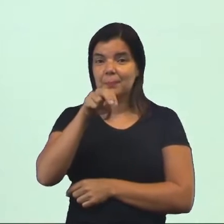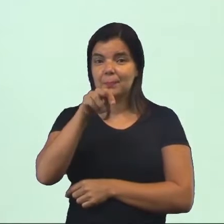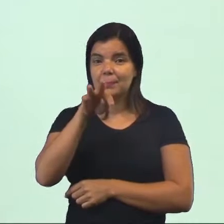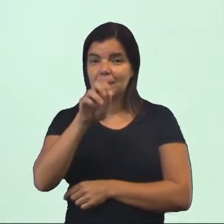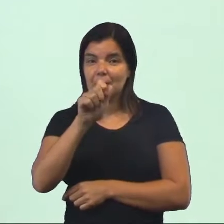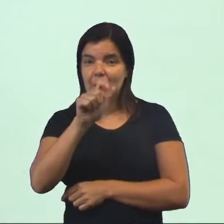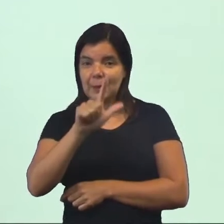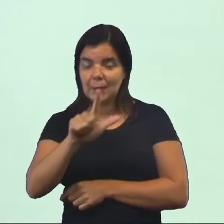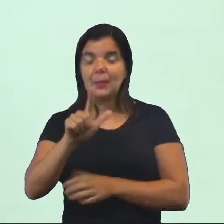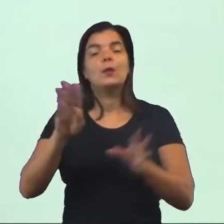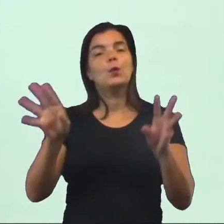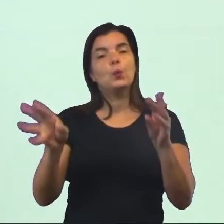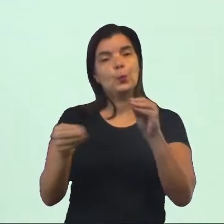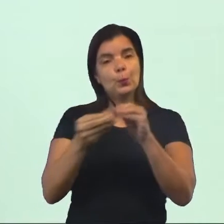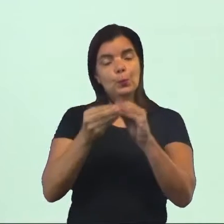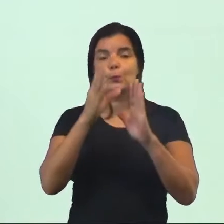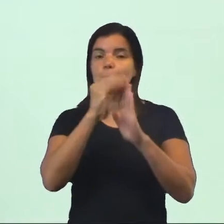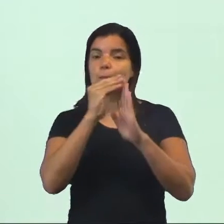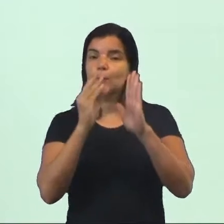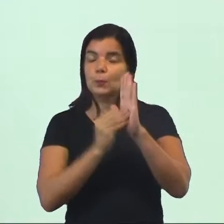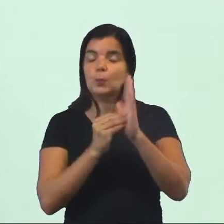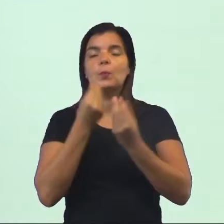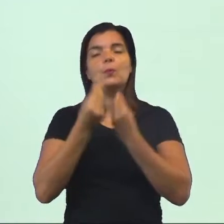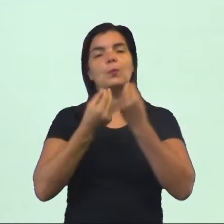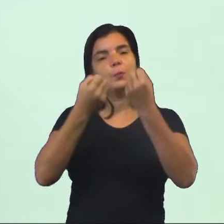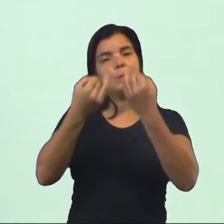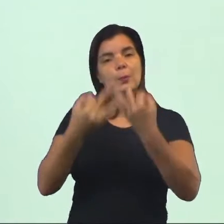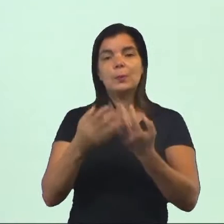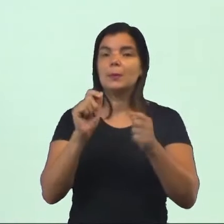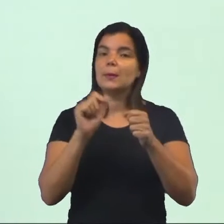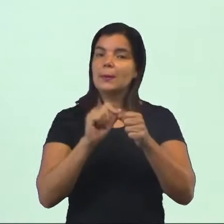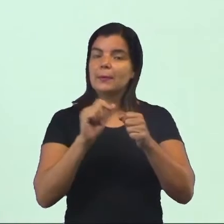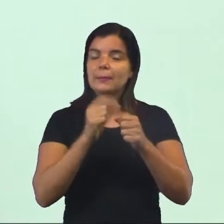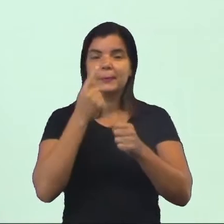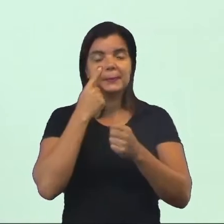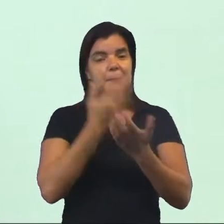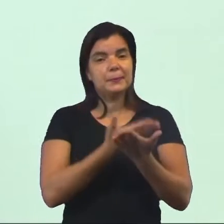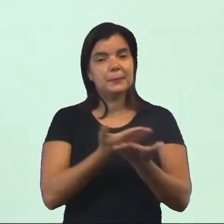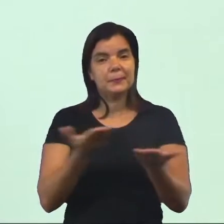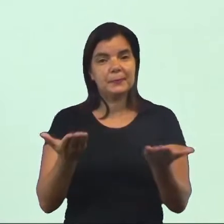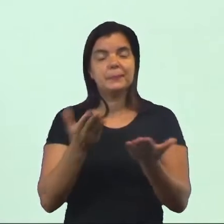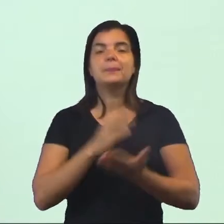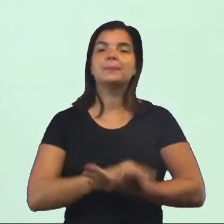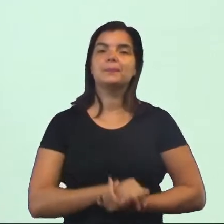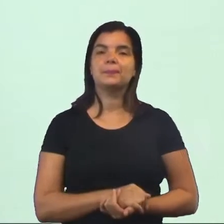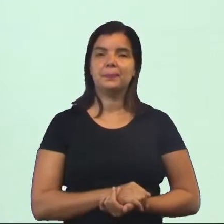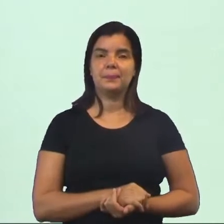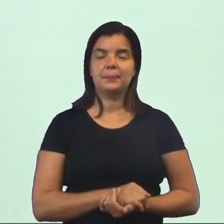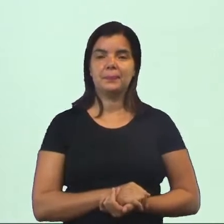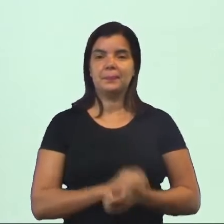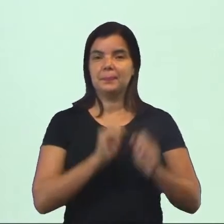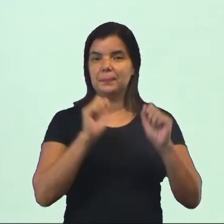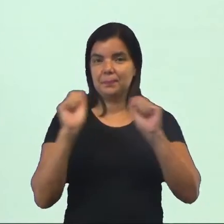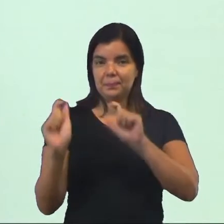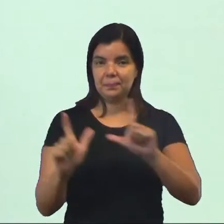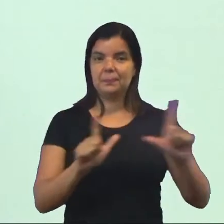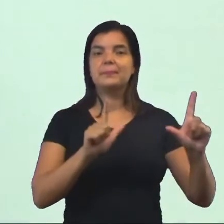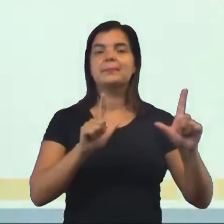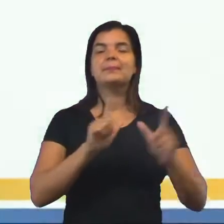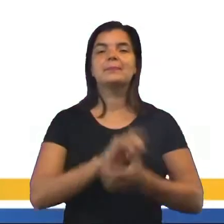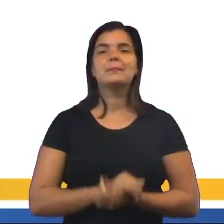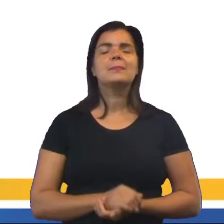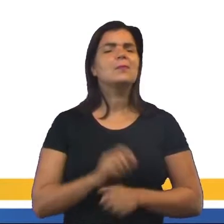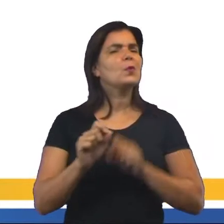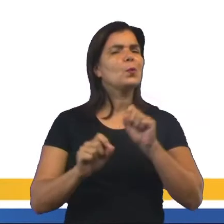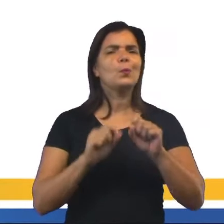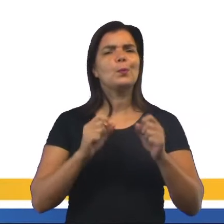esse gênero textual, vamos falar um pouquinho como ele é produzido. Vamos iniciar? Acompanhe o slide comigo. O que